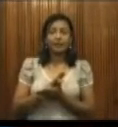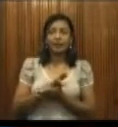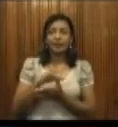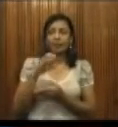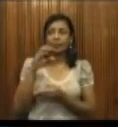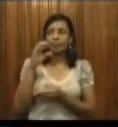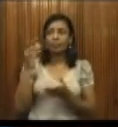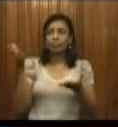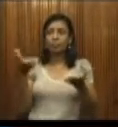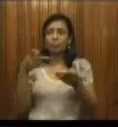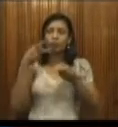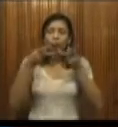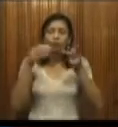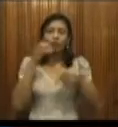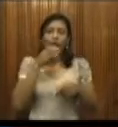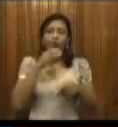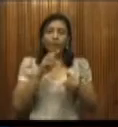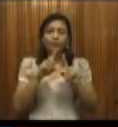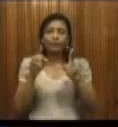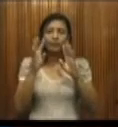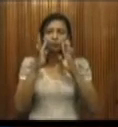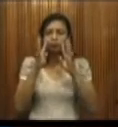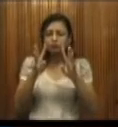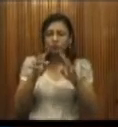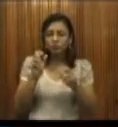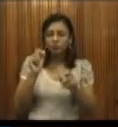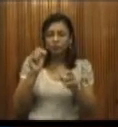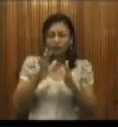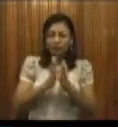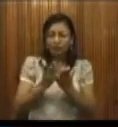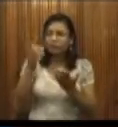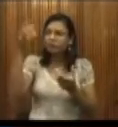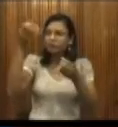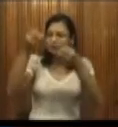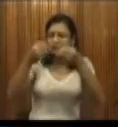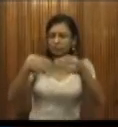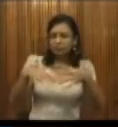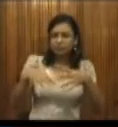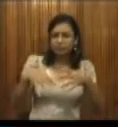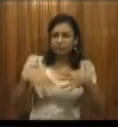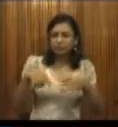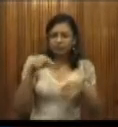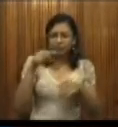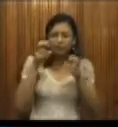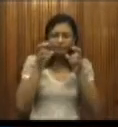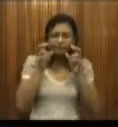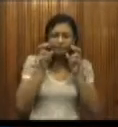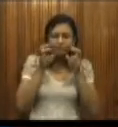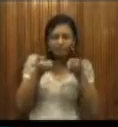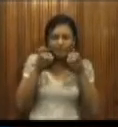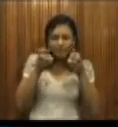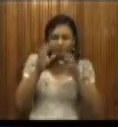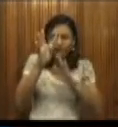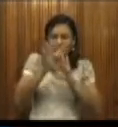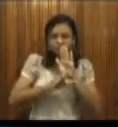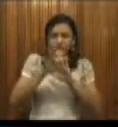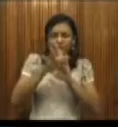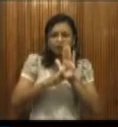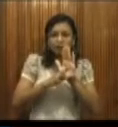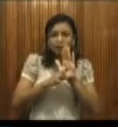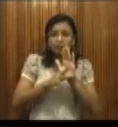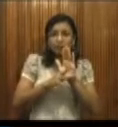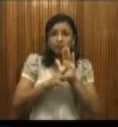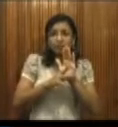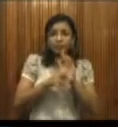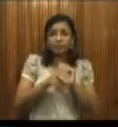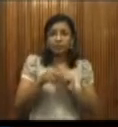a identificação que a Bíblia faz deste personagem. Olhando para esse texto, o que a gente percebe? Que era um homem